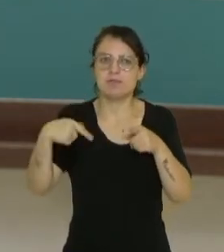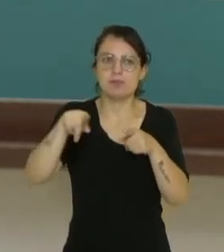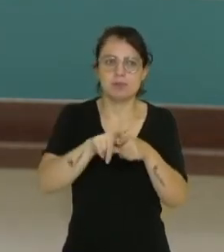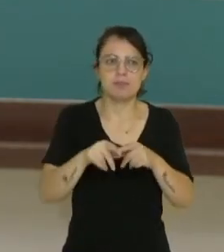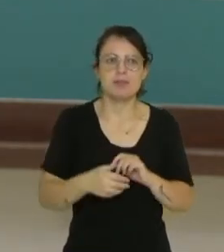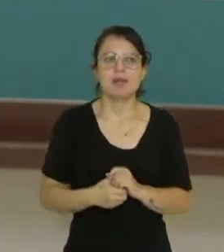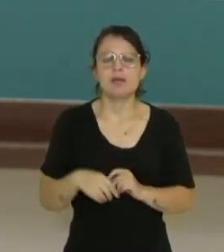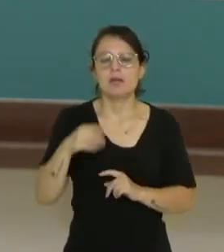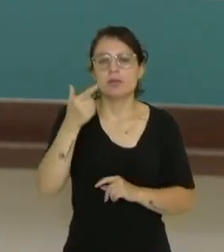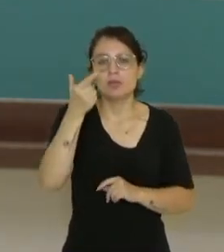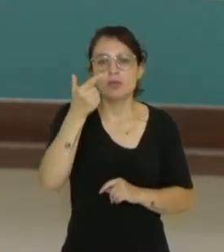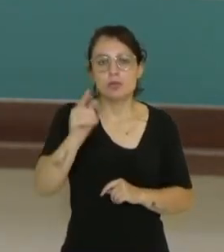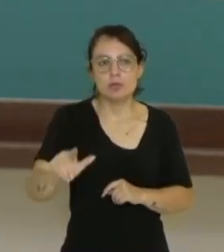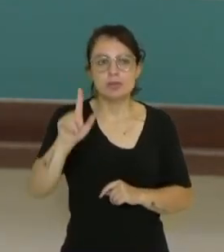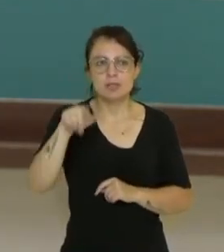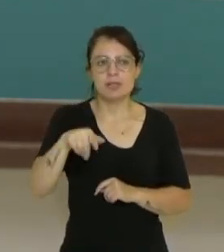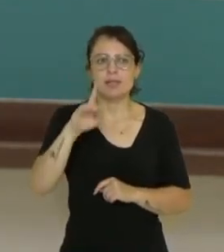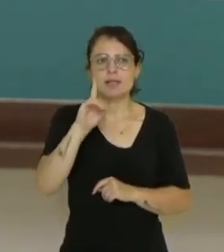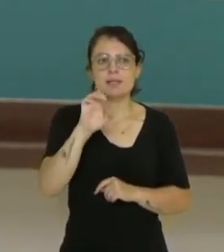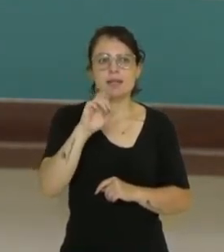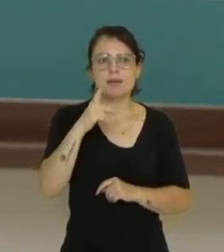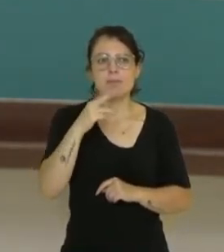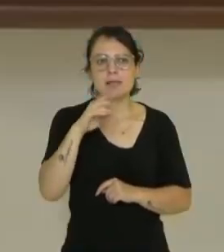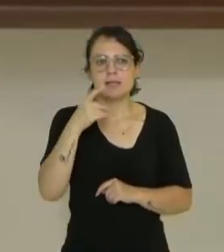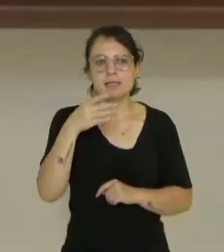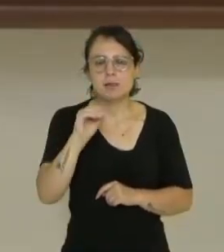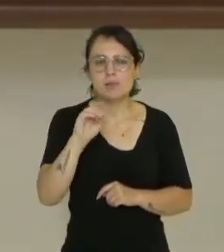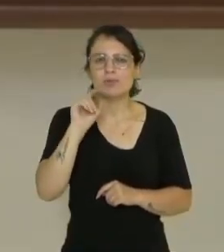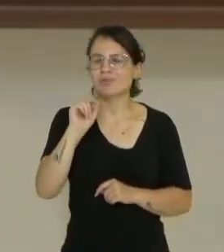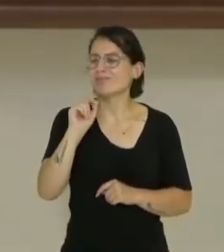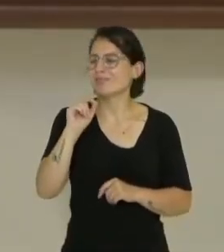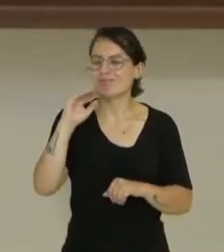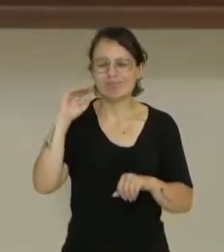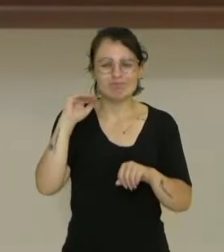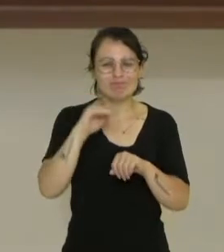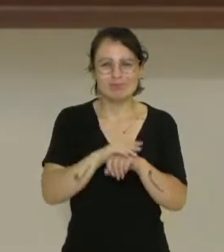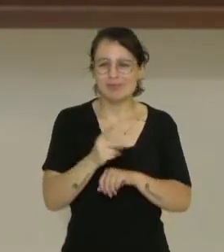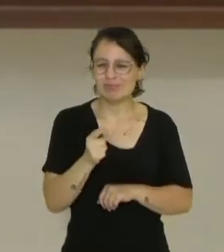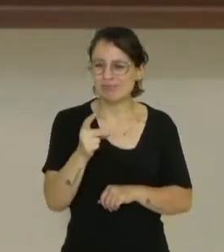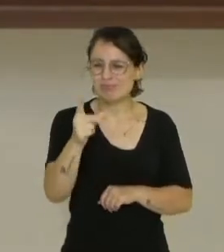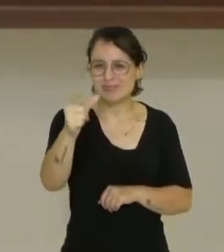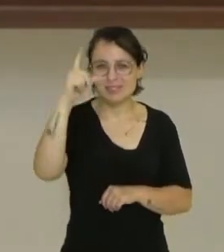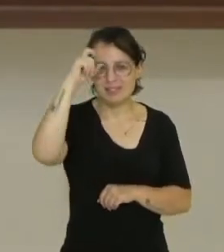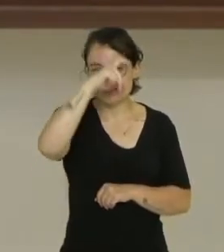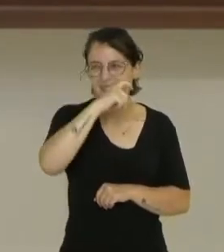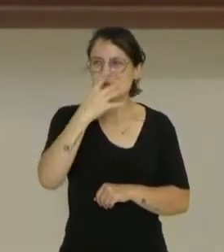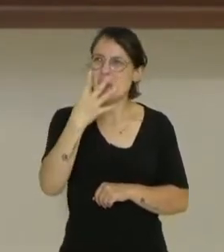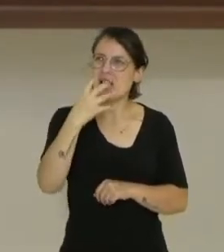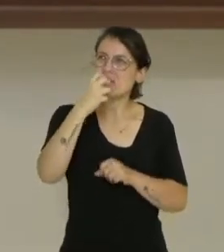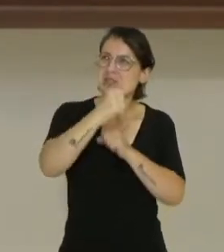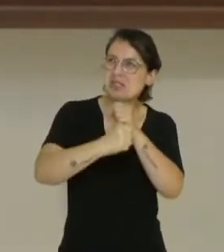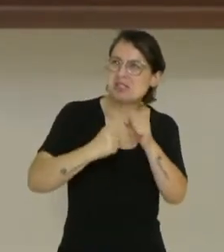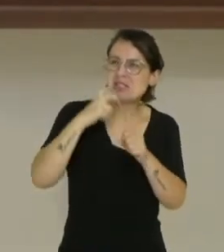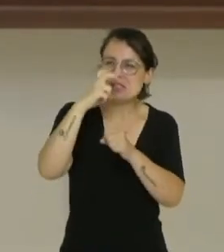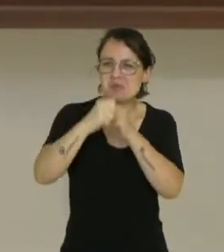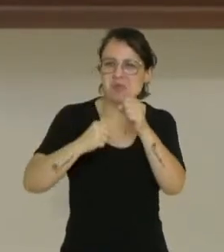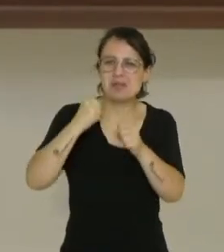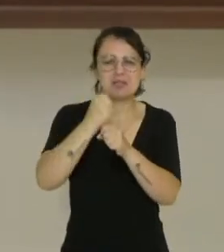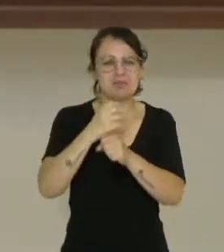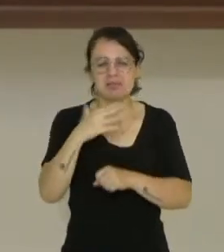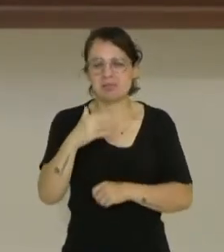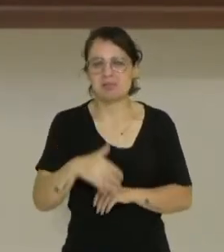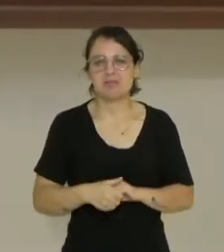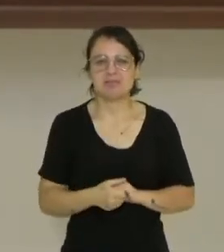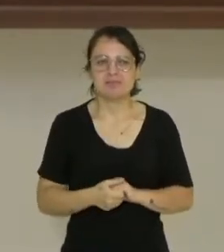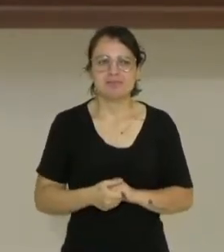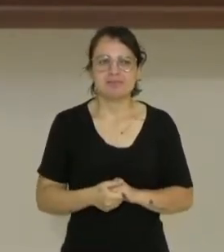E outra situação emblemática é a depressão, aí já mais duradoura, passando de 3 a 4 anos, e aí literalmente